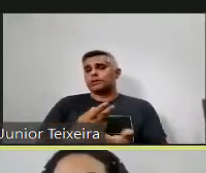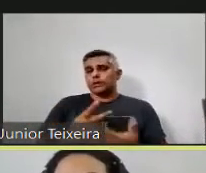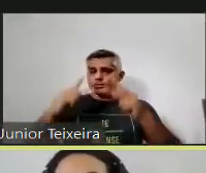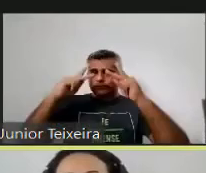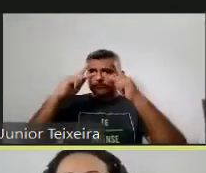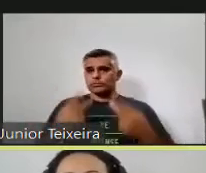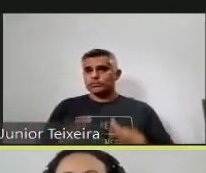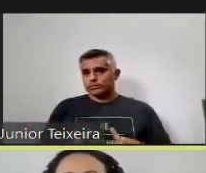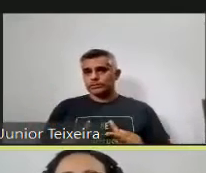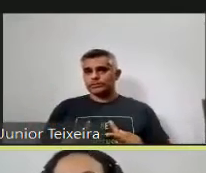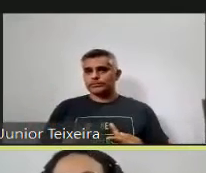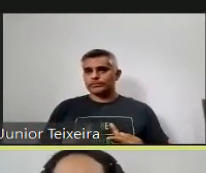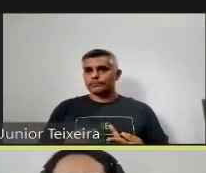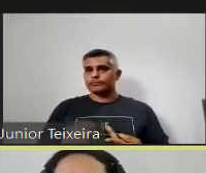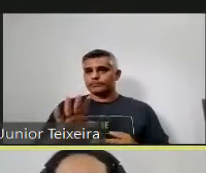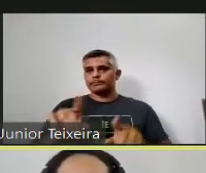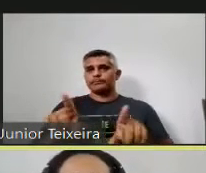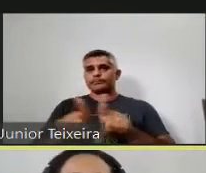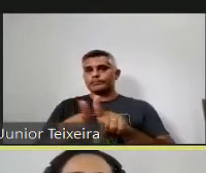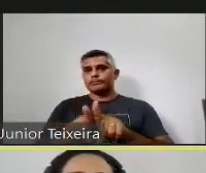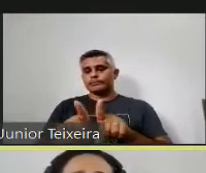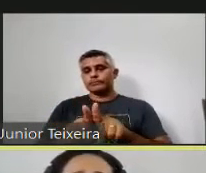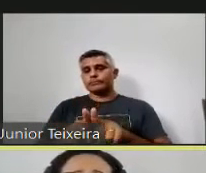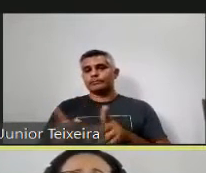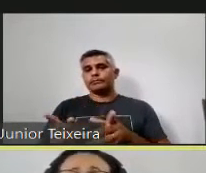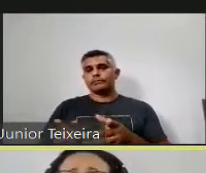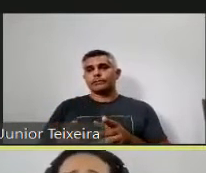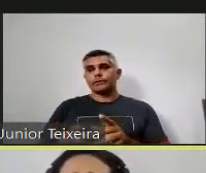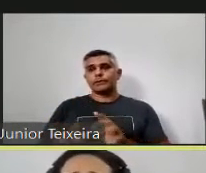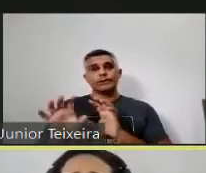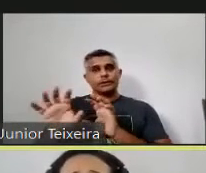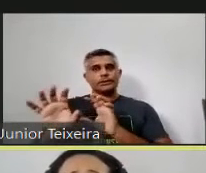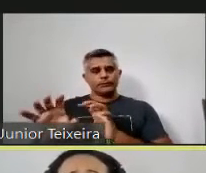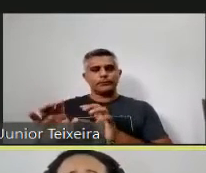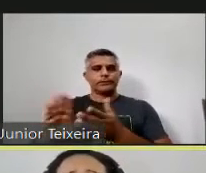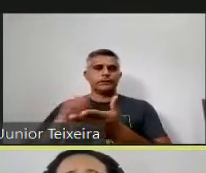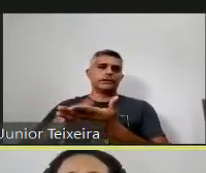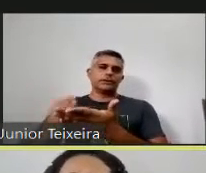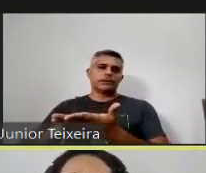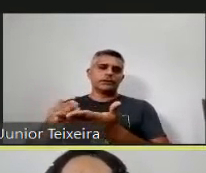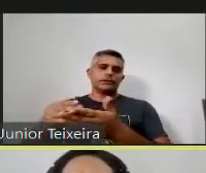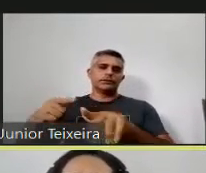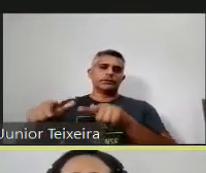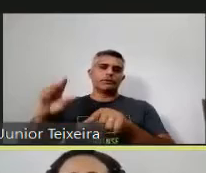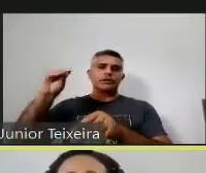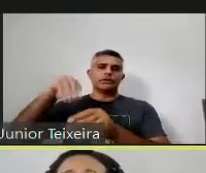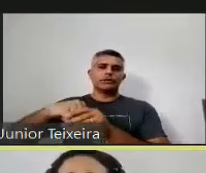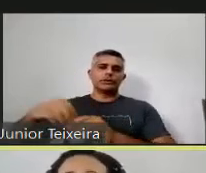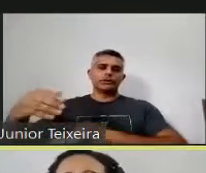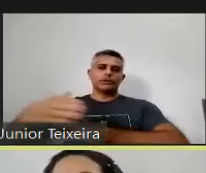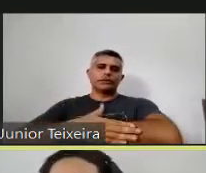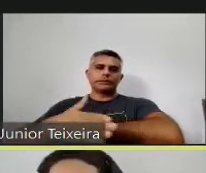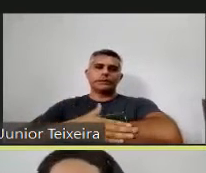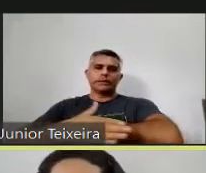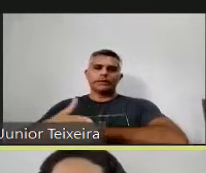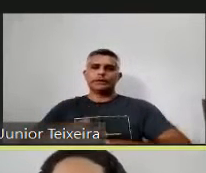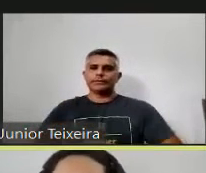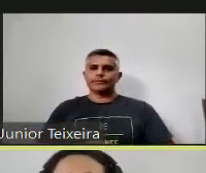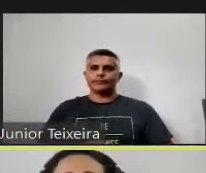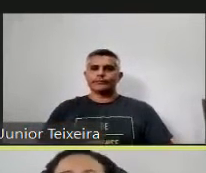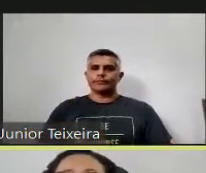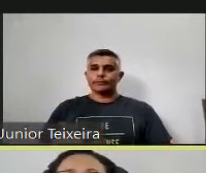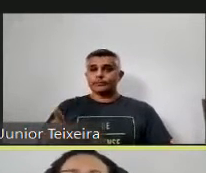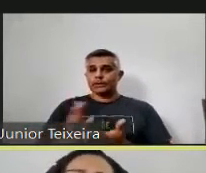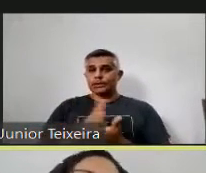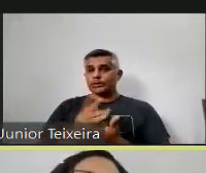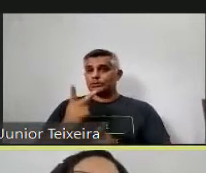para como esse intérprete vai atuar em sala de aula. Eles descrevem algumas dificuldades em lidar com alguns professores,